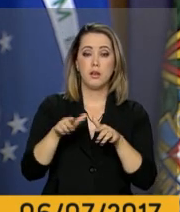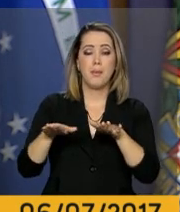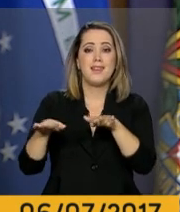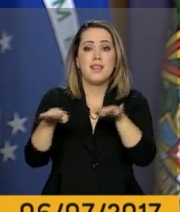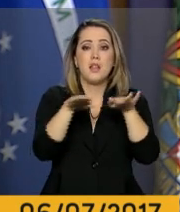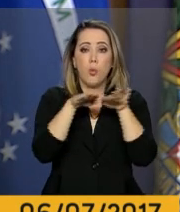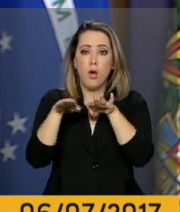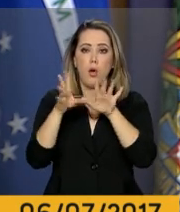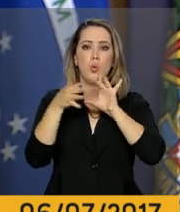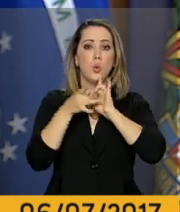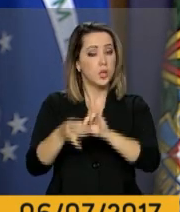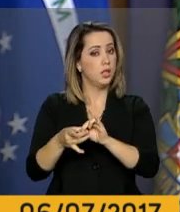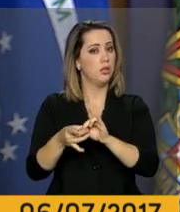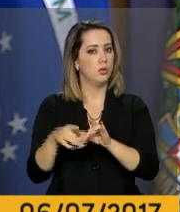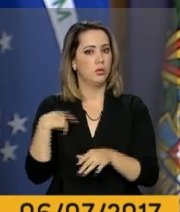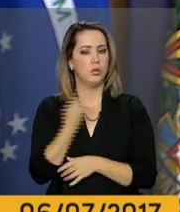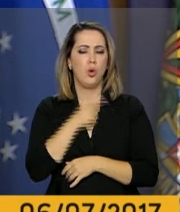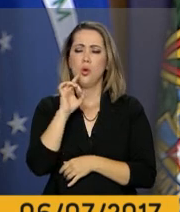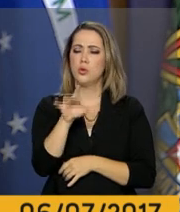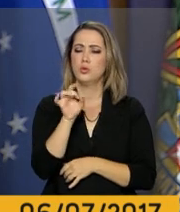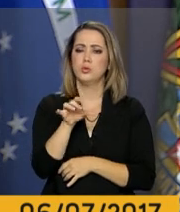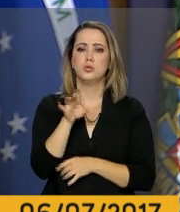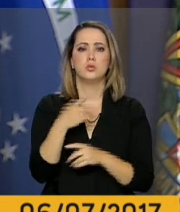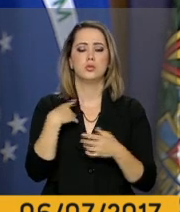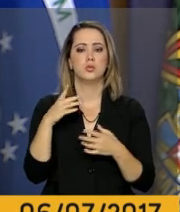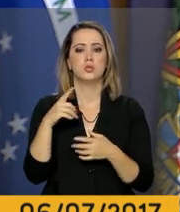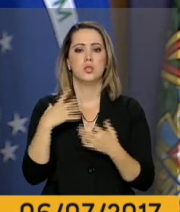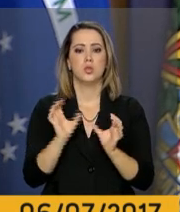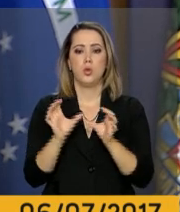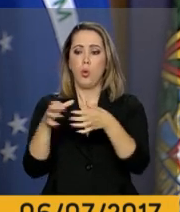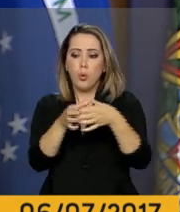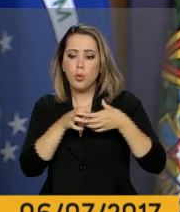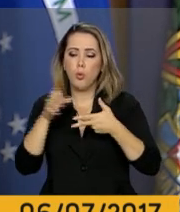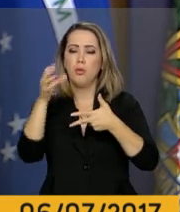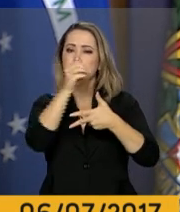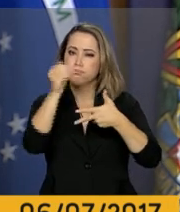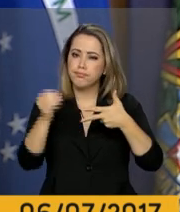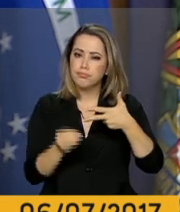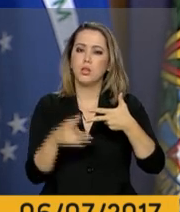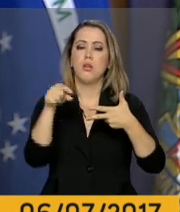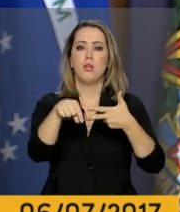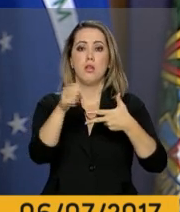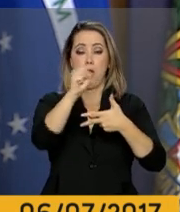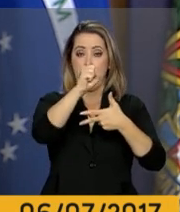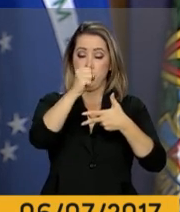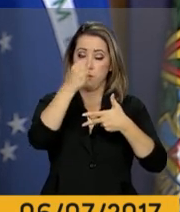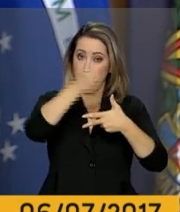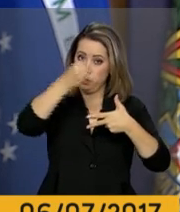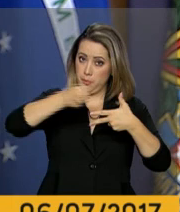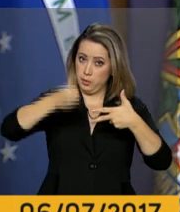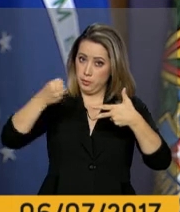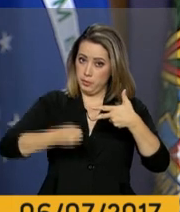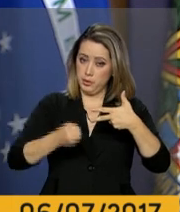porque nós estamos apenas somos um órgão os exercentes de um poder que é do povo então quando vejo eles harmonia e